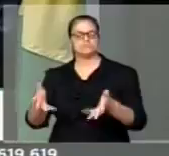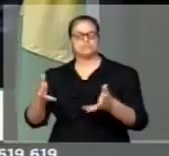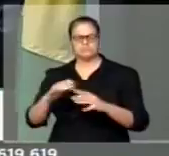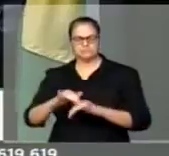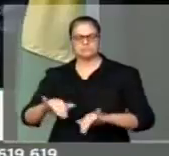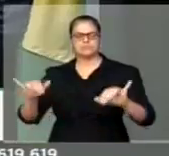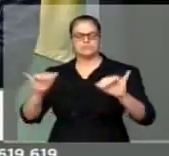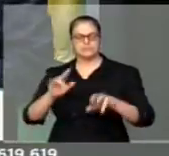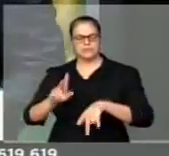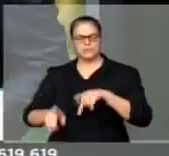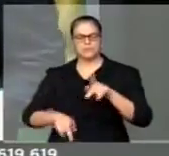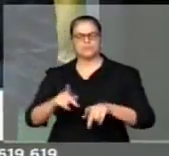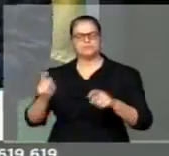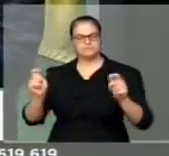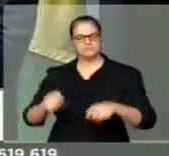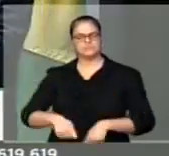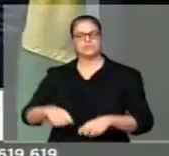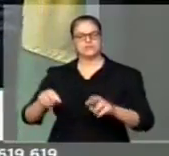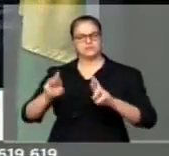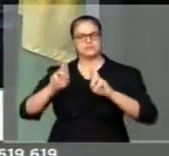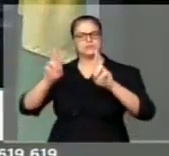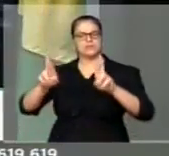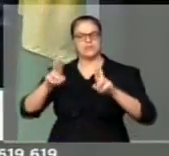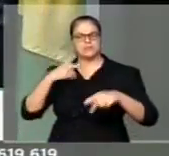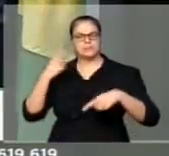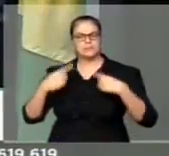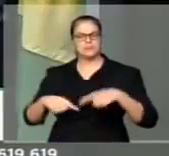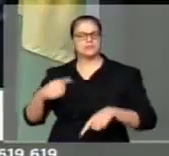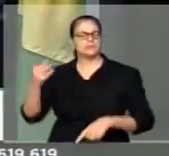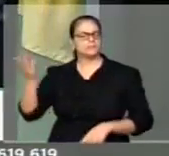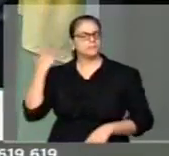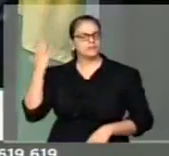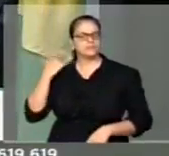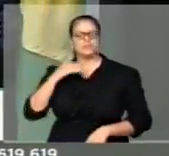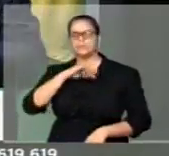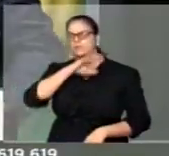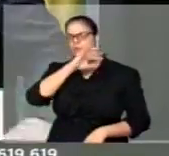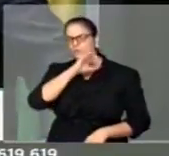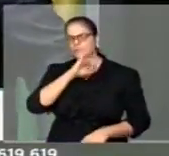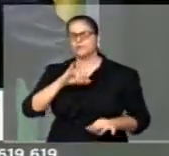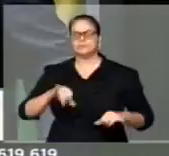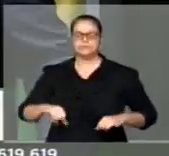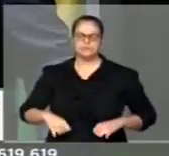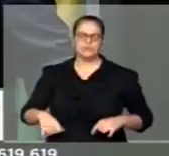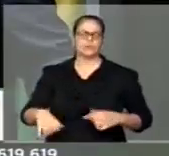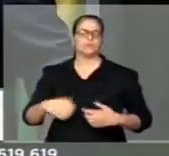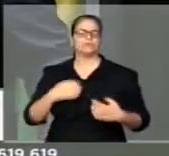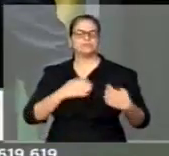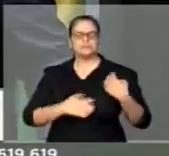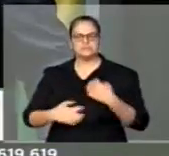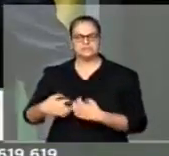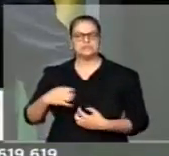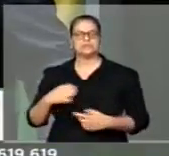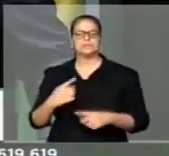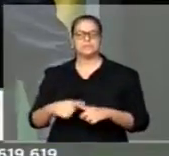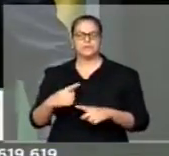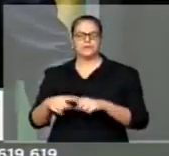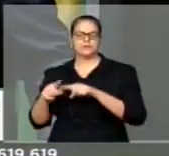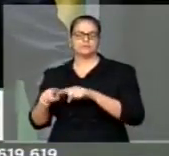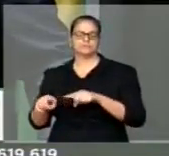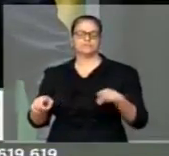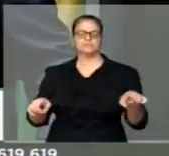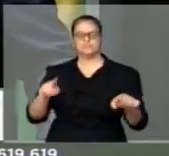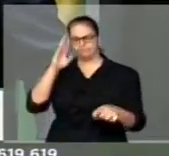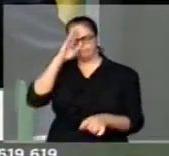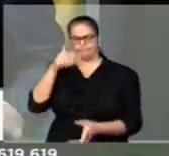esperança sim na política. Naquele momento de trevas, naquele momento de amarguras, naquele momento de regime ditatorial